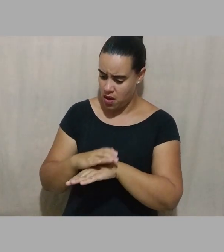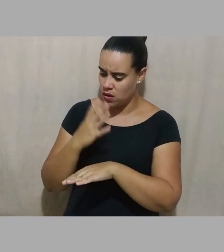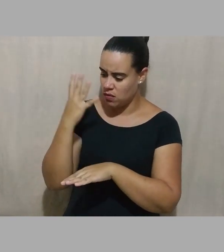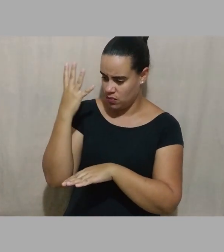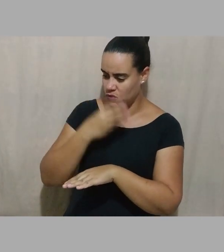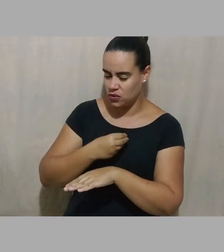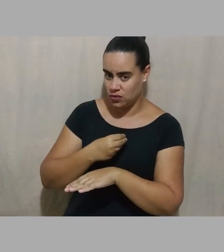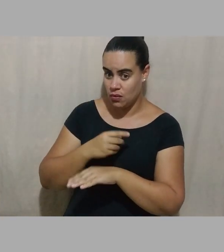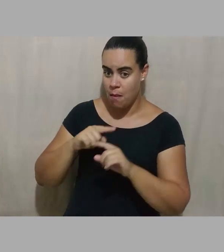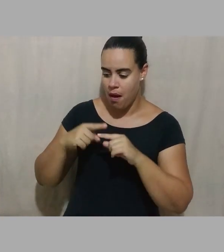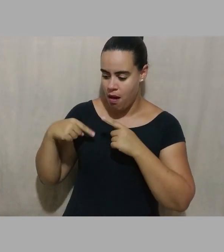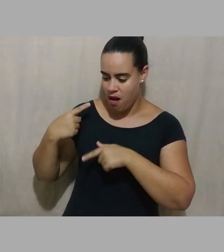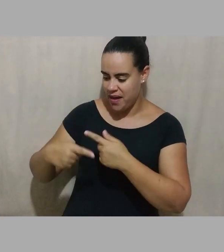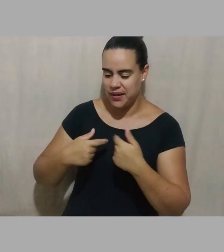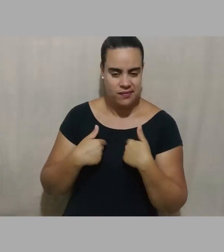quis.